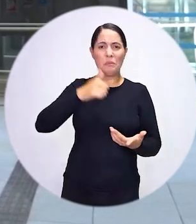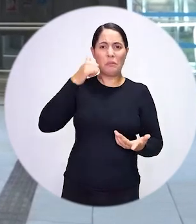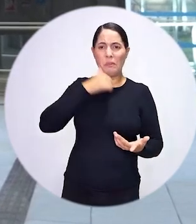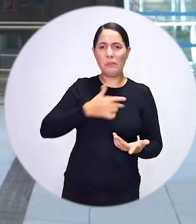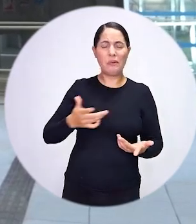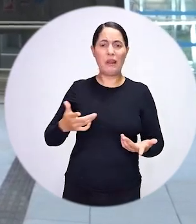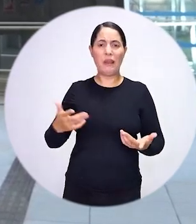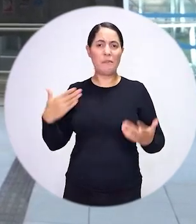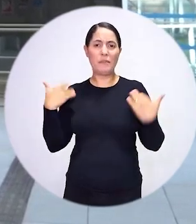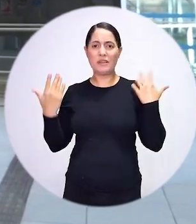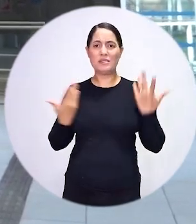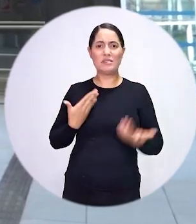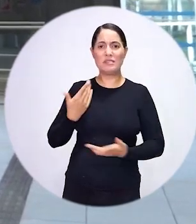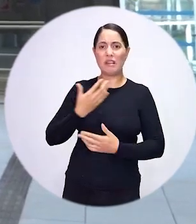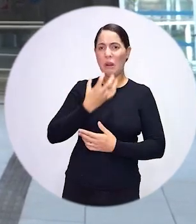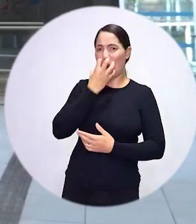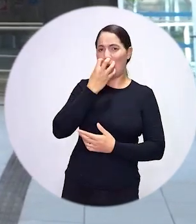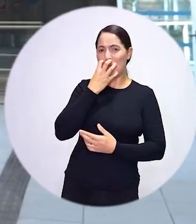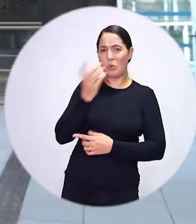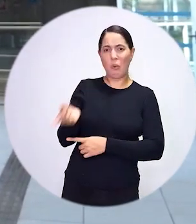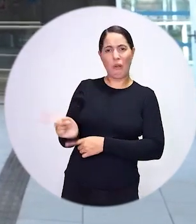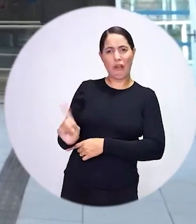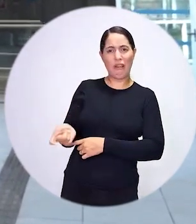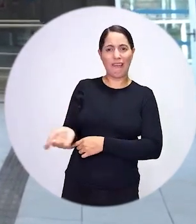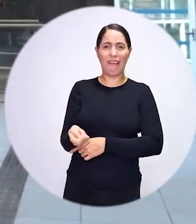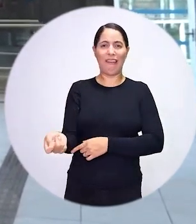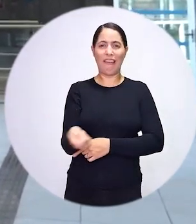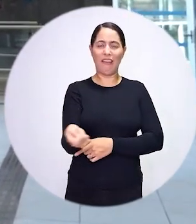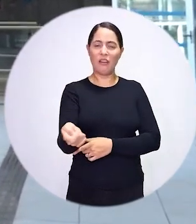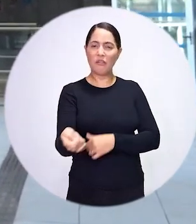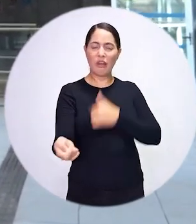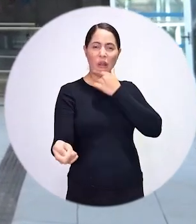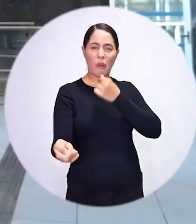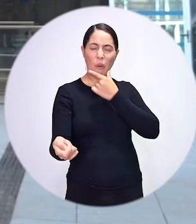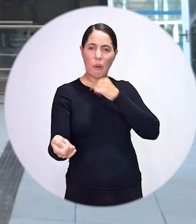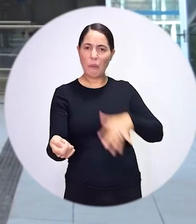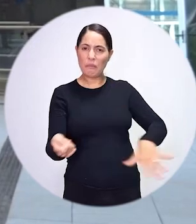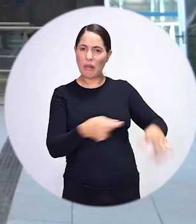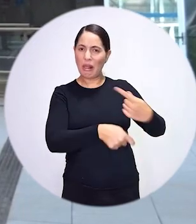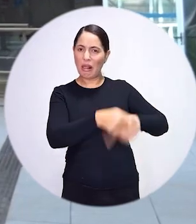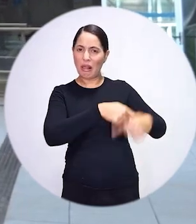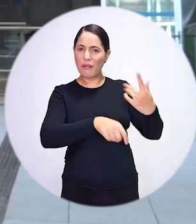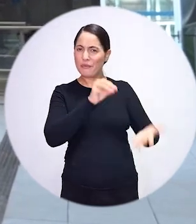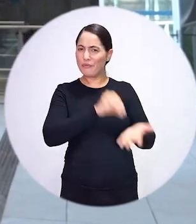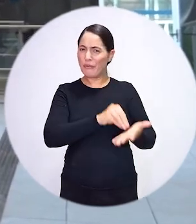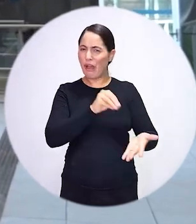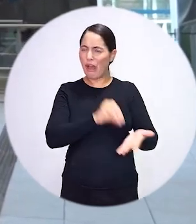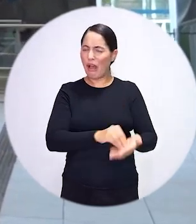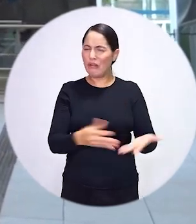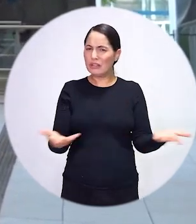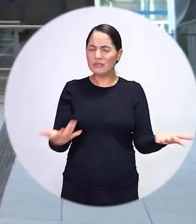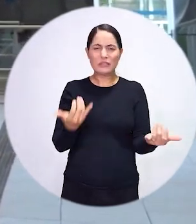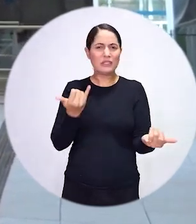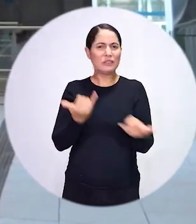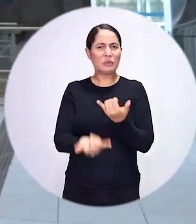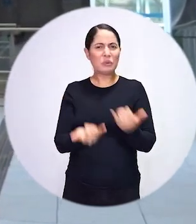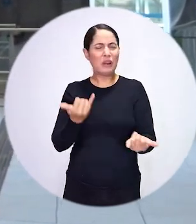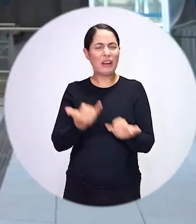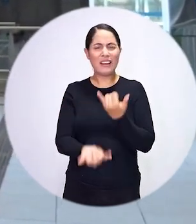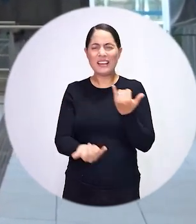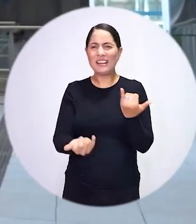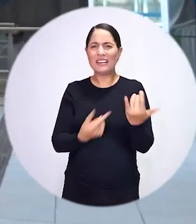estão passeando com seus cachorrinhos porque falta homem no mercado e coisas desse tipo. Essas palavras